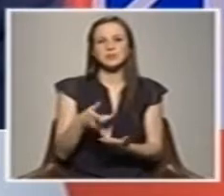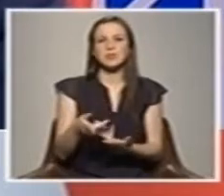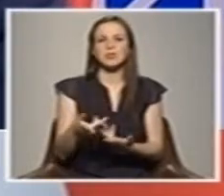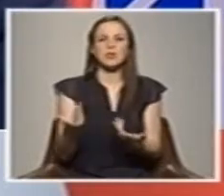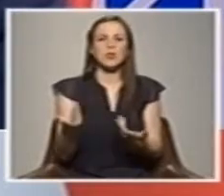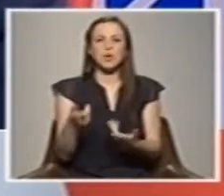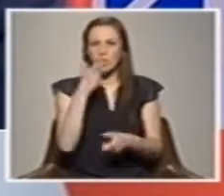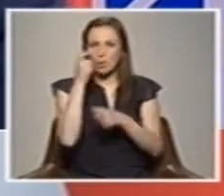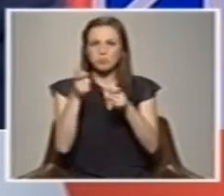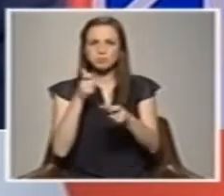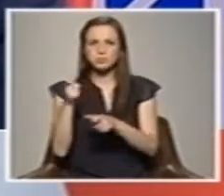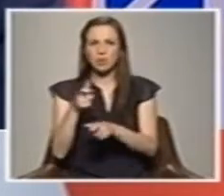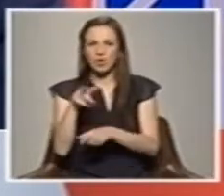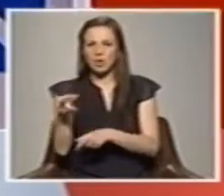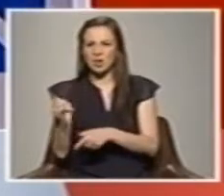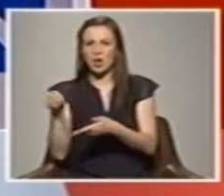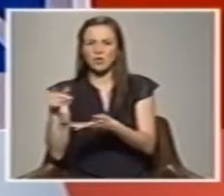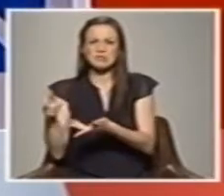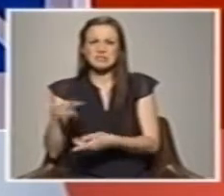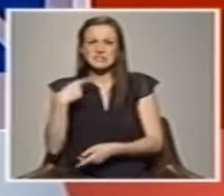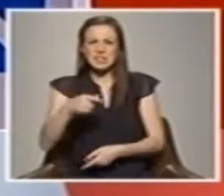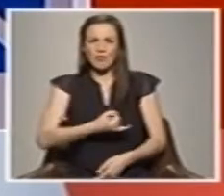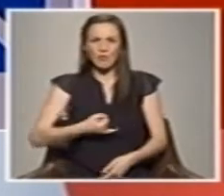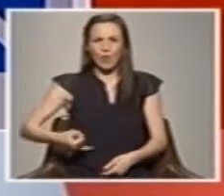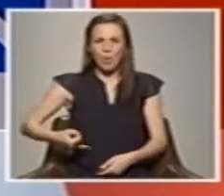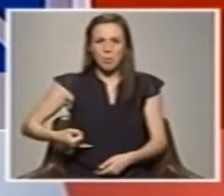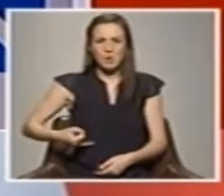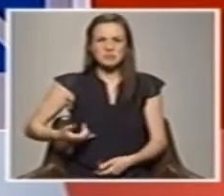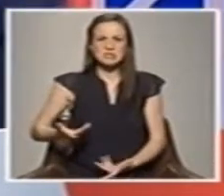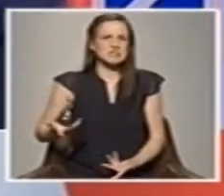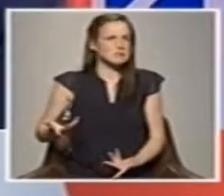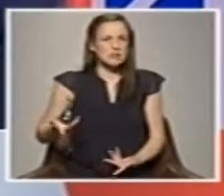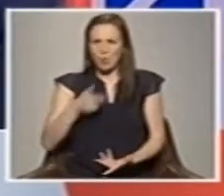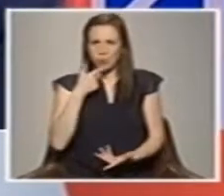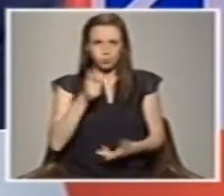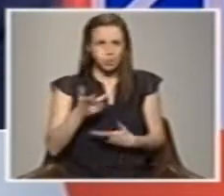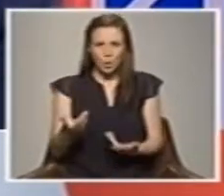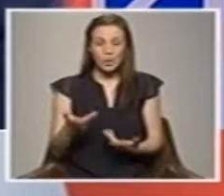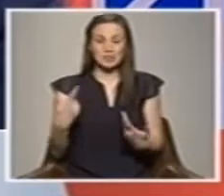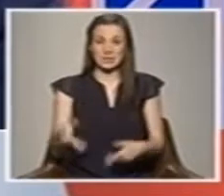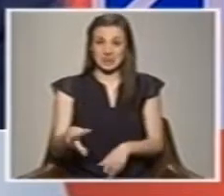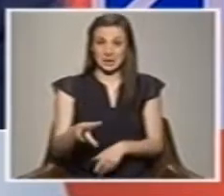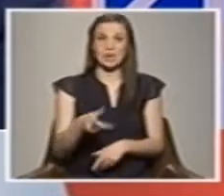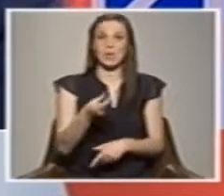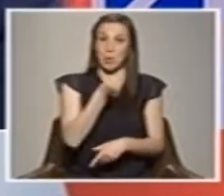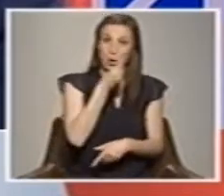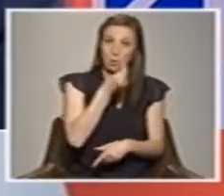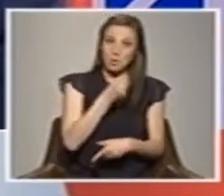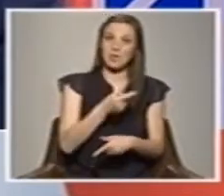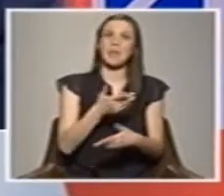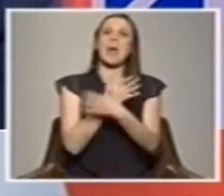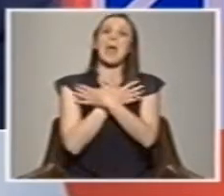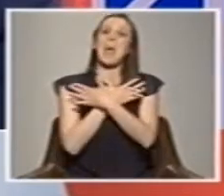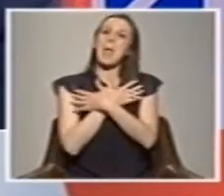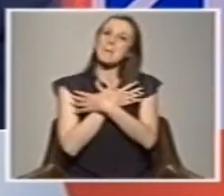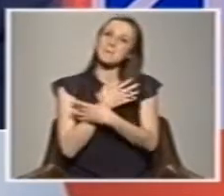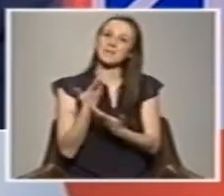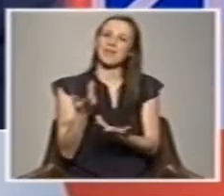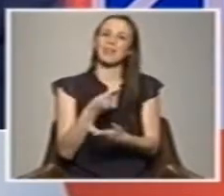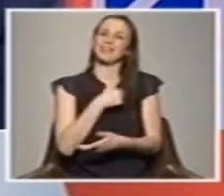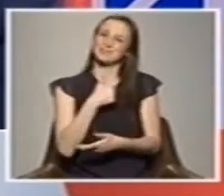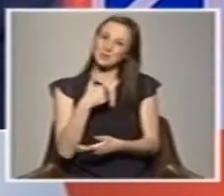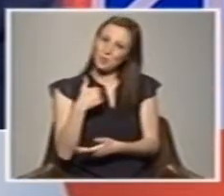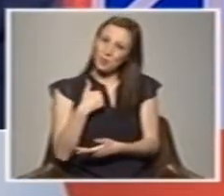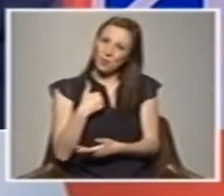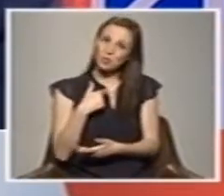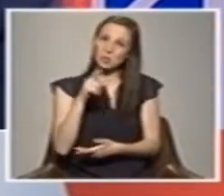de pessoas com fome. Queremos que se promova uma gastronomia que seja amiga da saúde, que seja amiga do desenvolvimento e